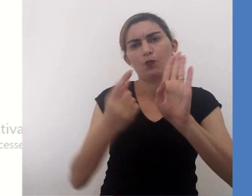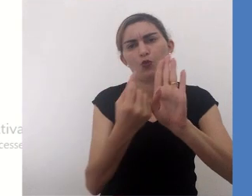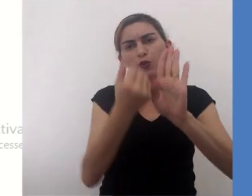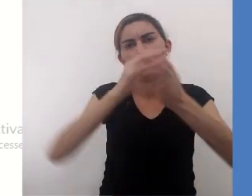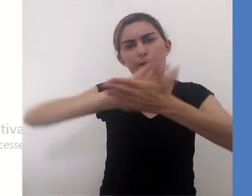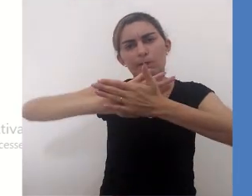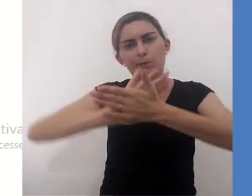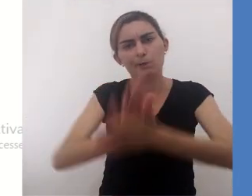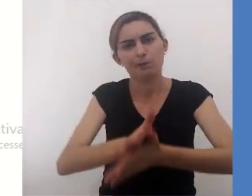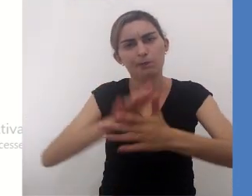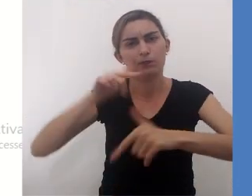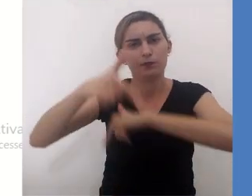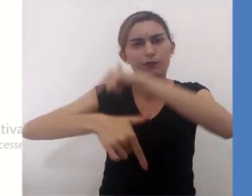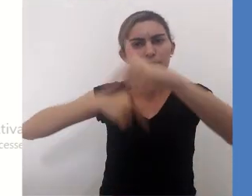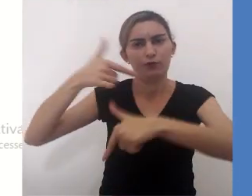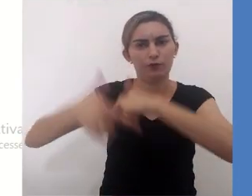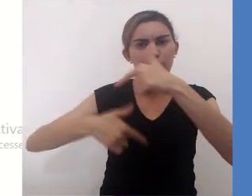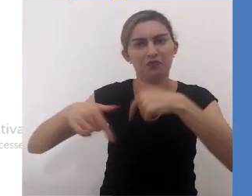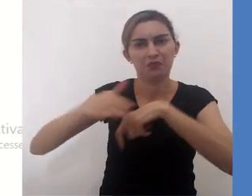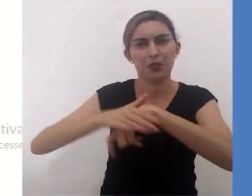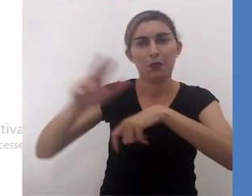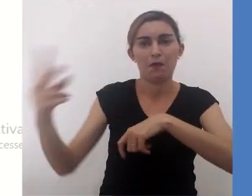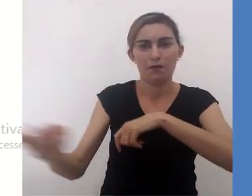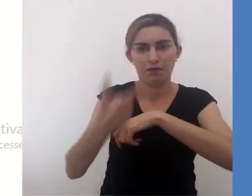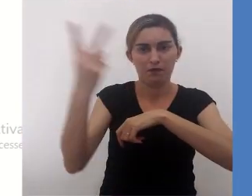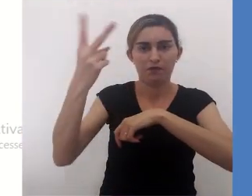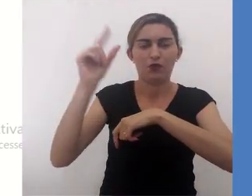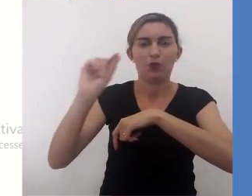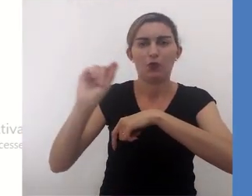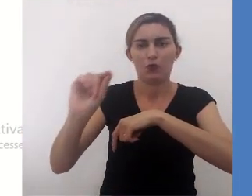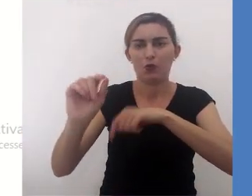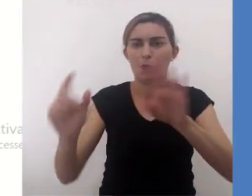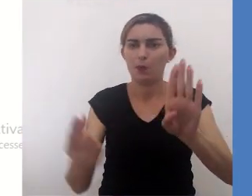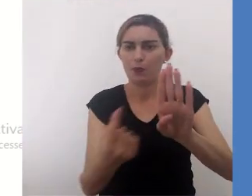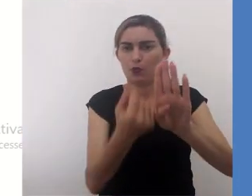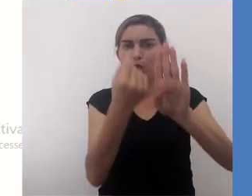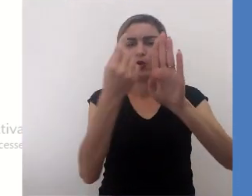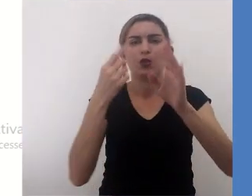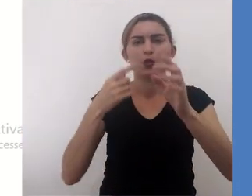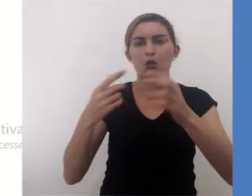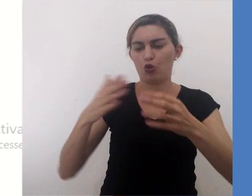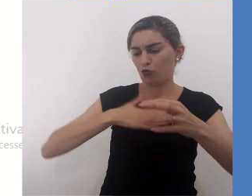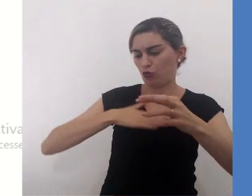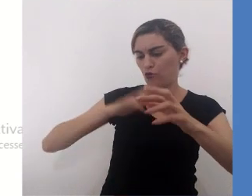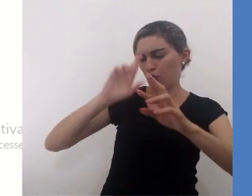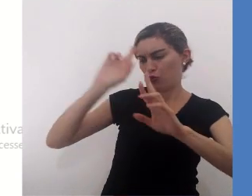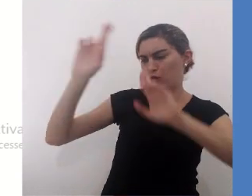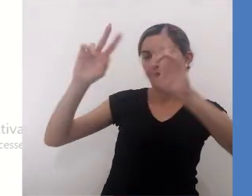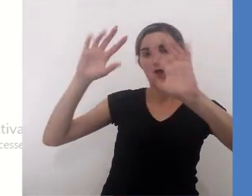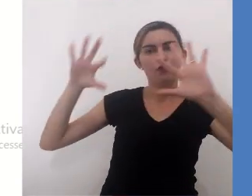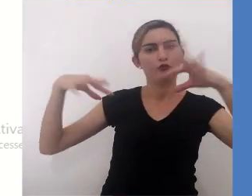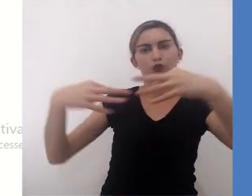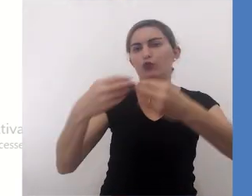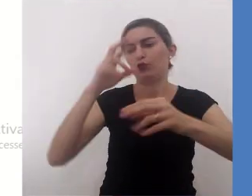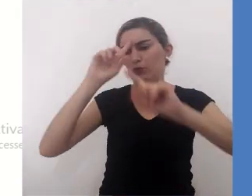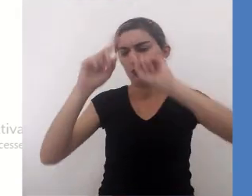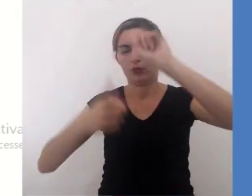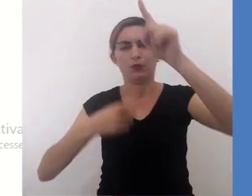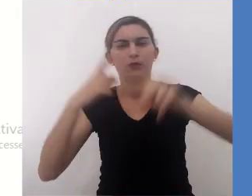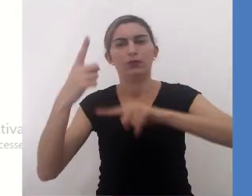por meio da mais-valia. Burguesia detentora dos meios de produção. Proletariado detentor da força de